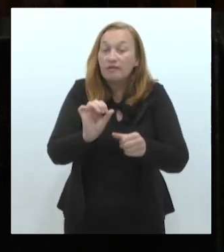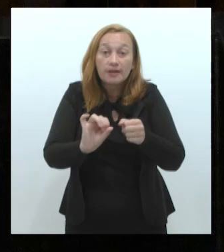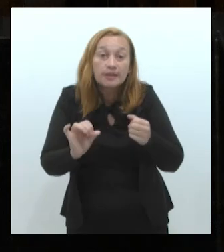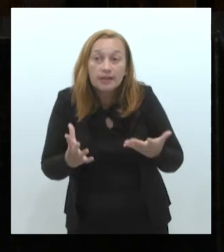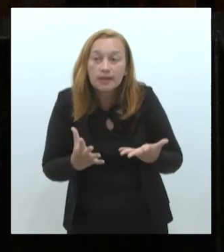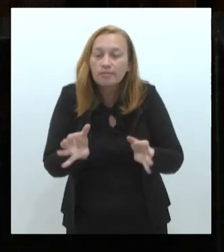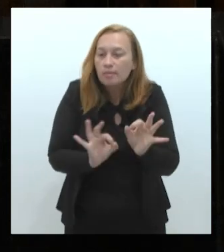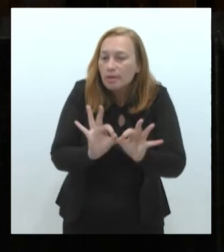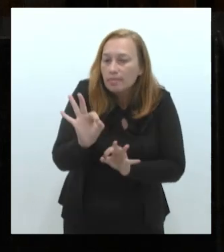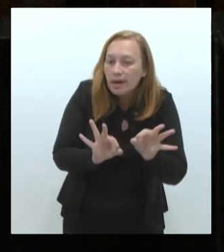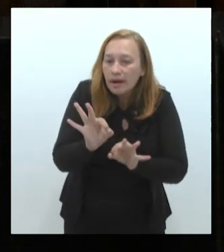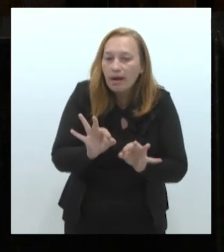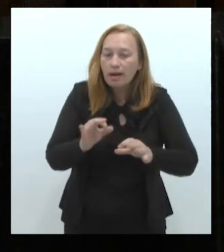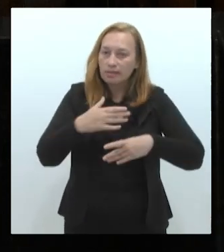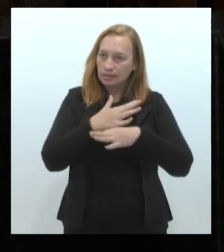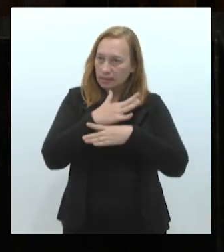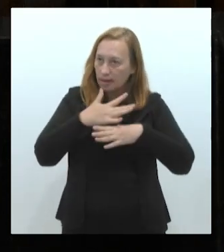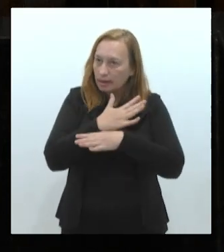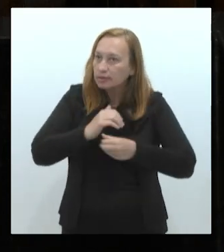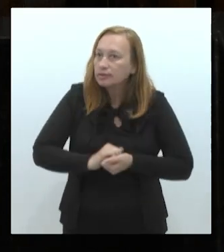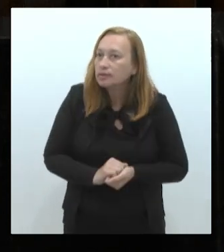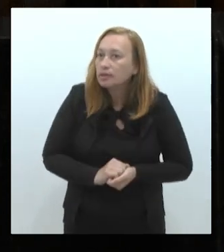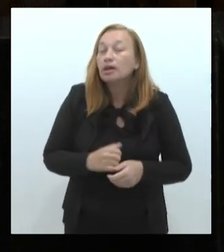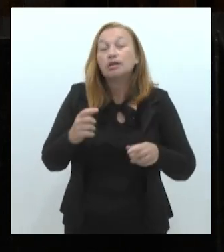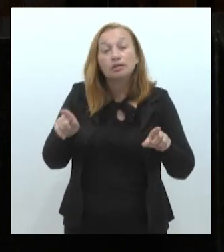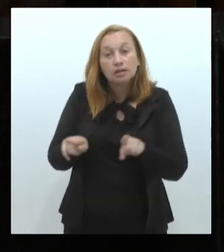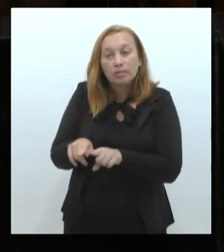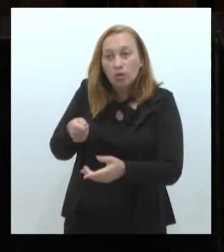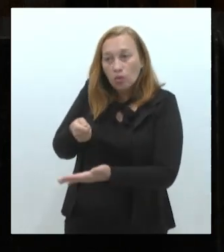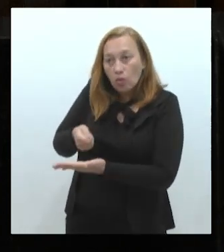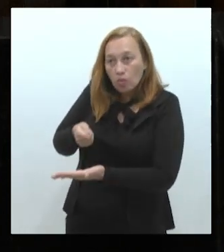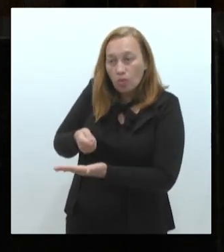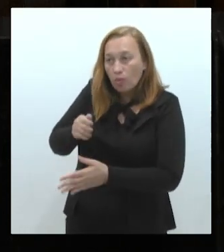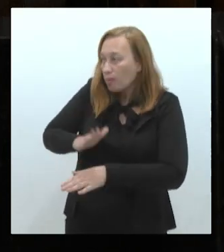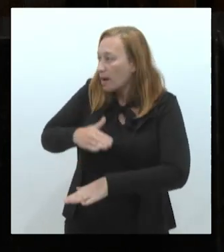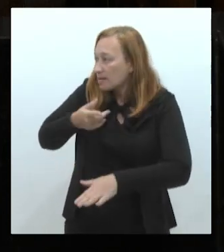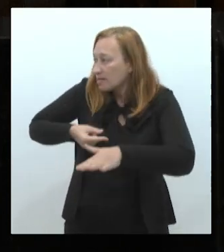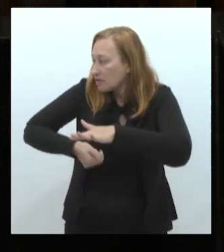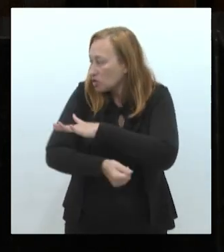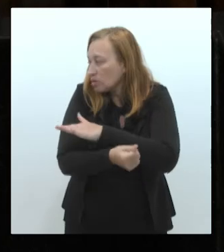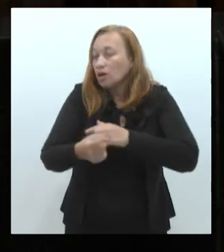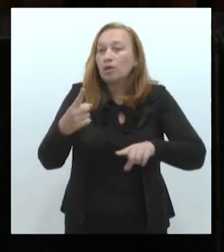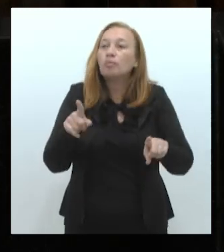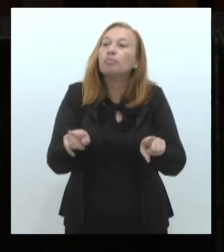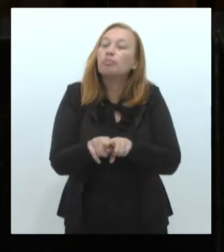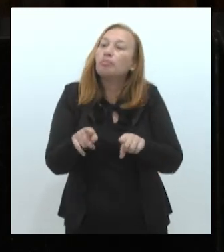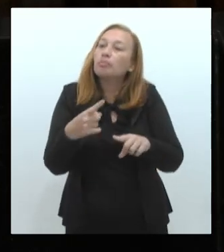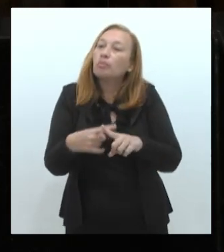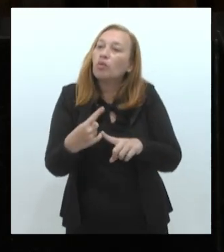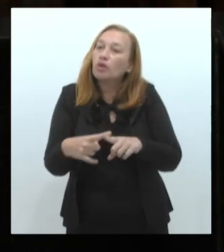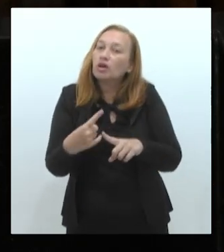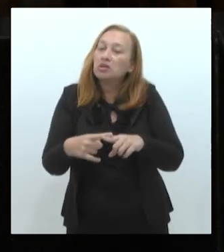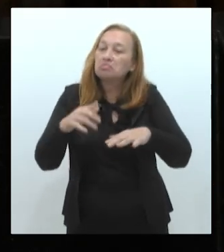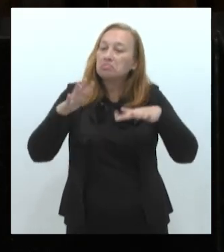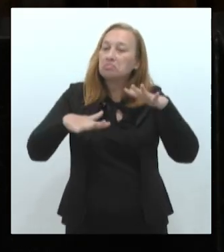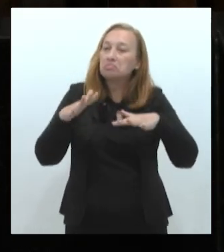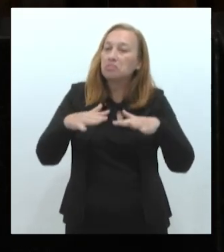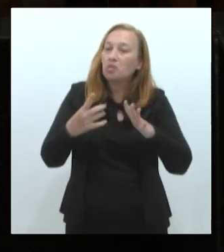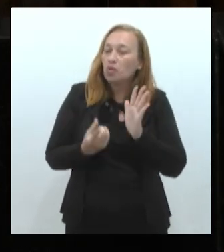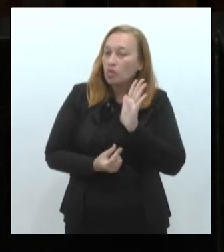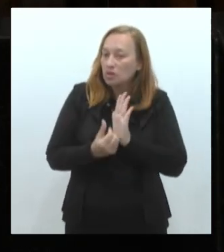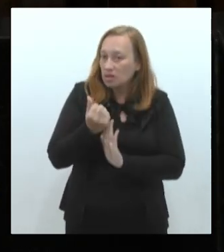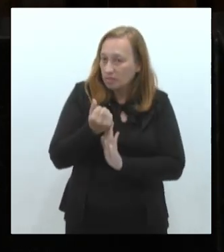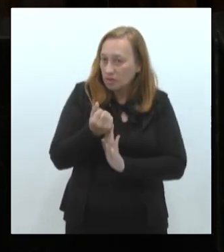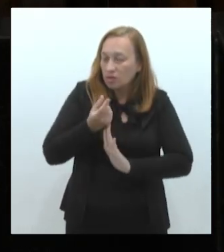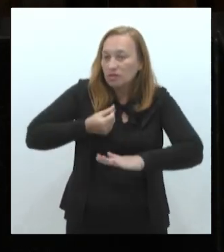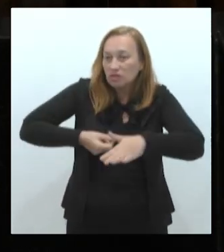para preparar aquela cidade. A gente também cobrou mais investimento, porque a média orçamentária de investimento em defesa